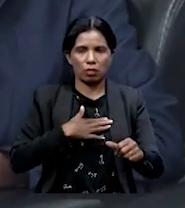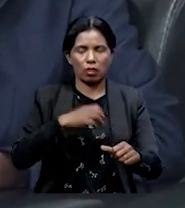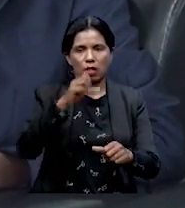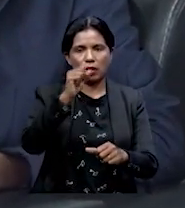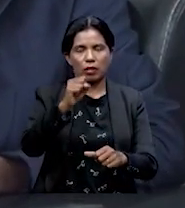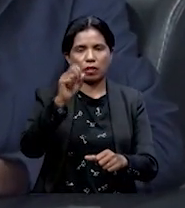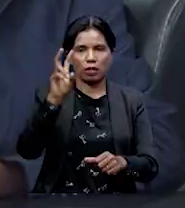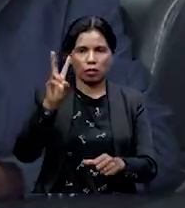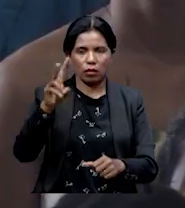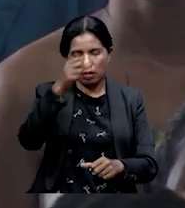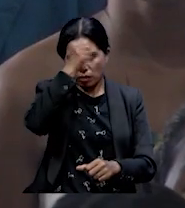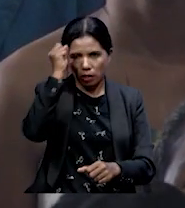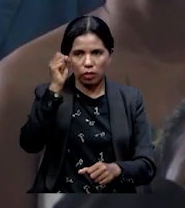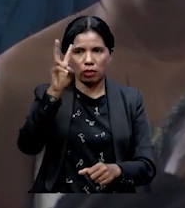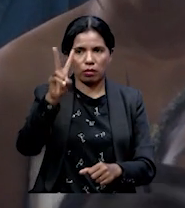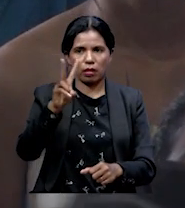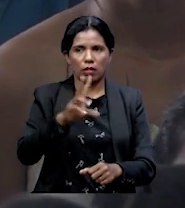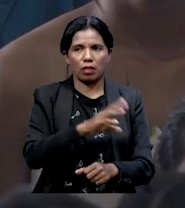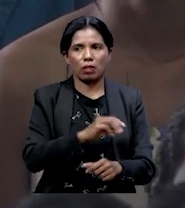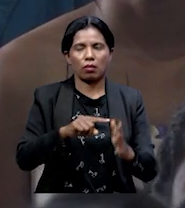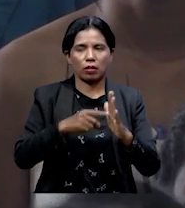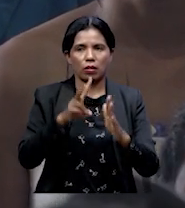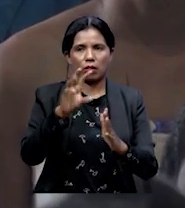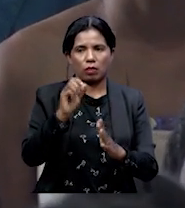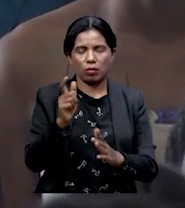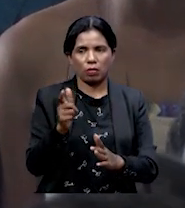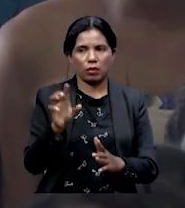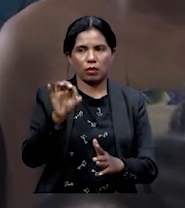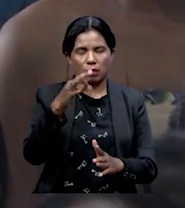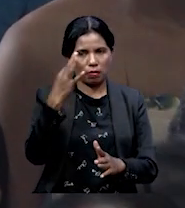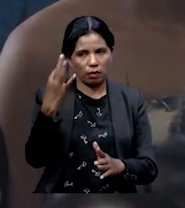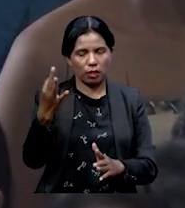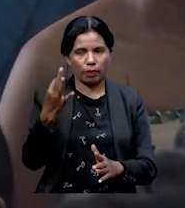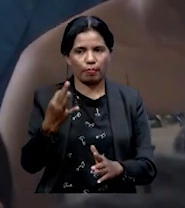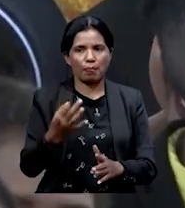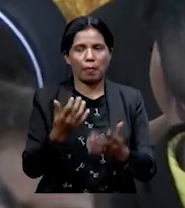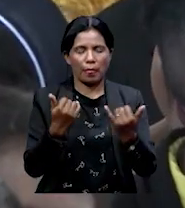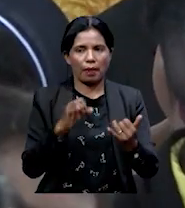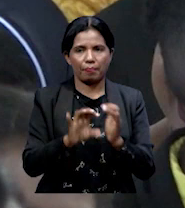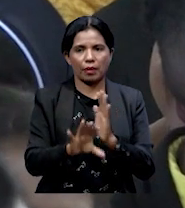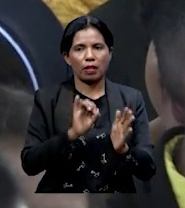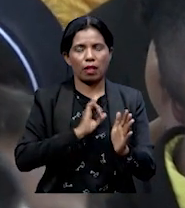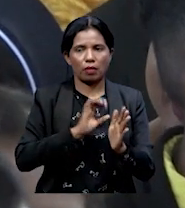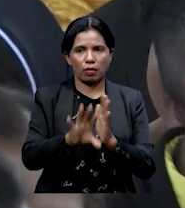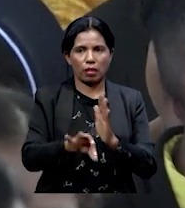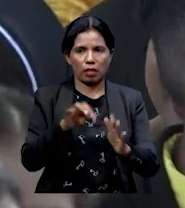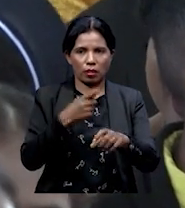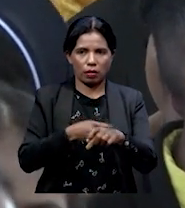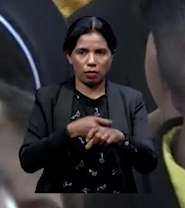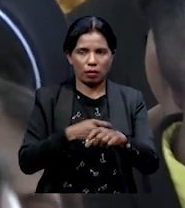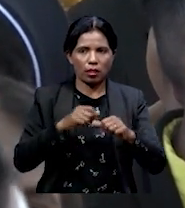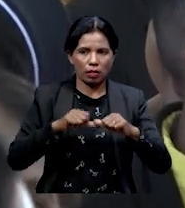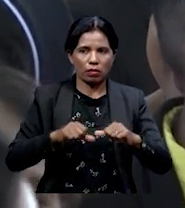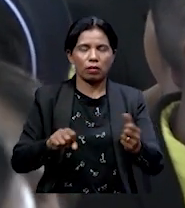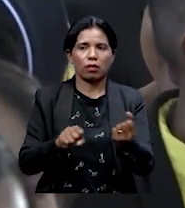IUB, komesa 2019, finaliza ohin espera kata kuat nih hau hetan durante nih bela kontribui